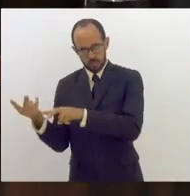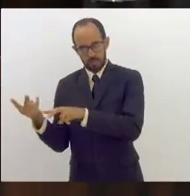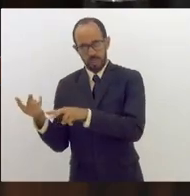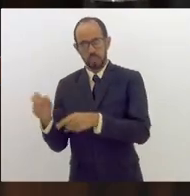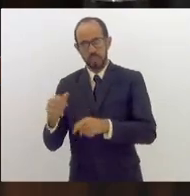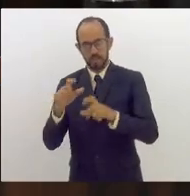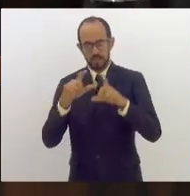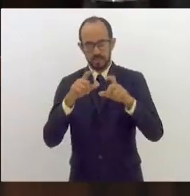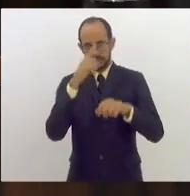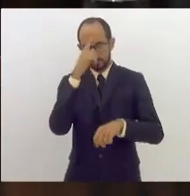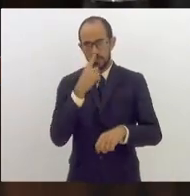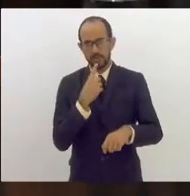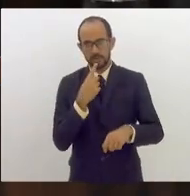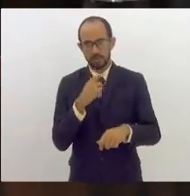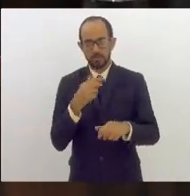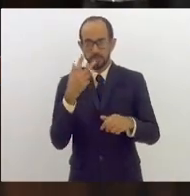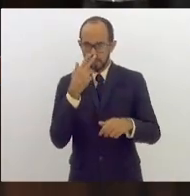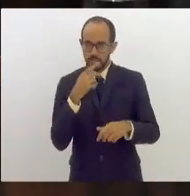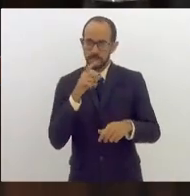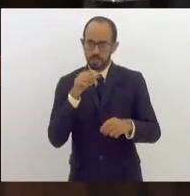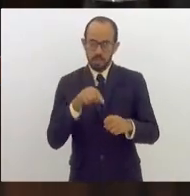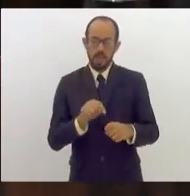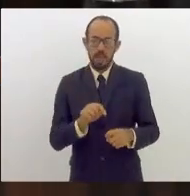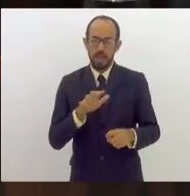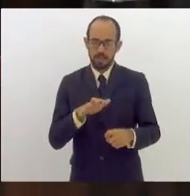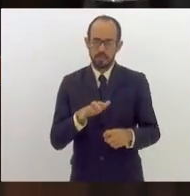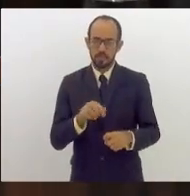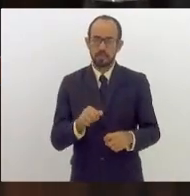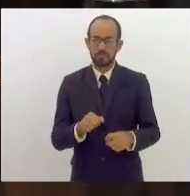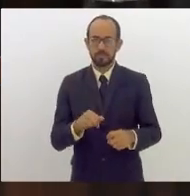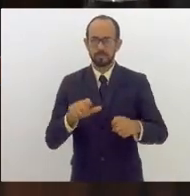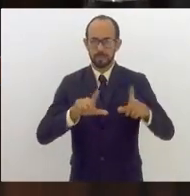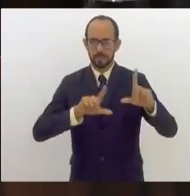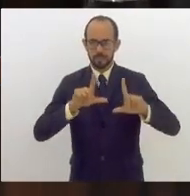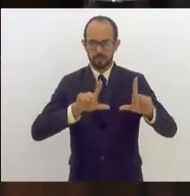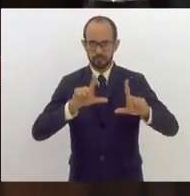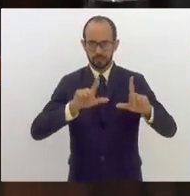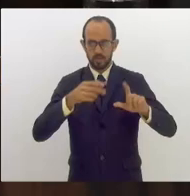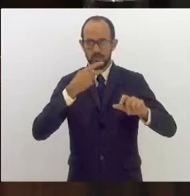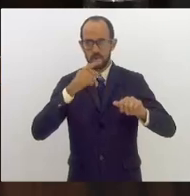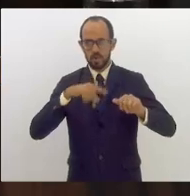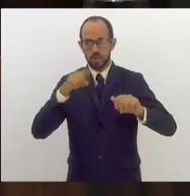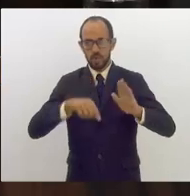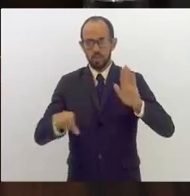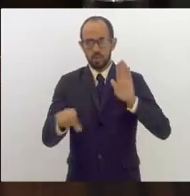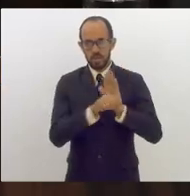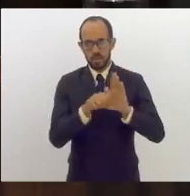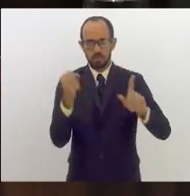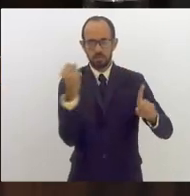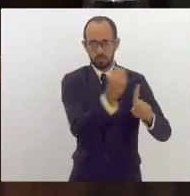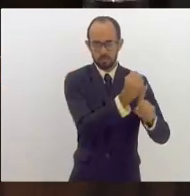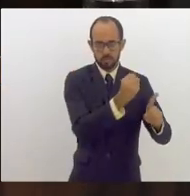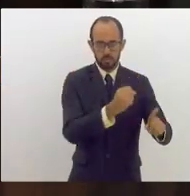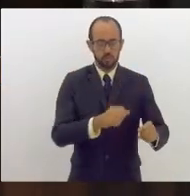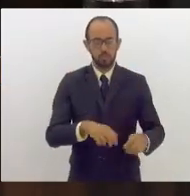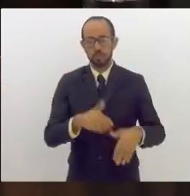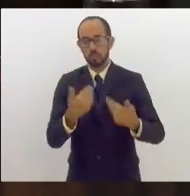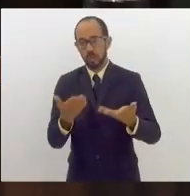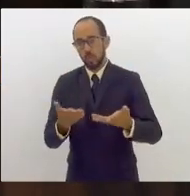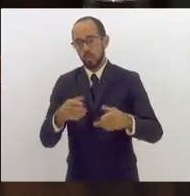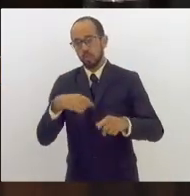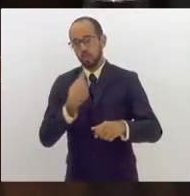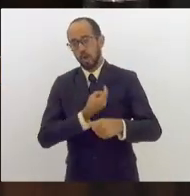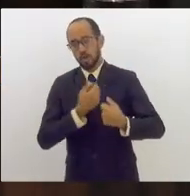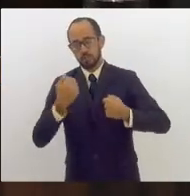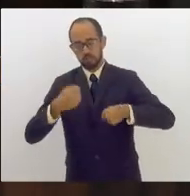segundo as informações disponibilizadas na imprensa motivação de um crime de homicídio Então acho que nós temos